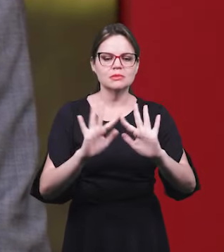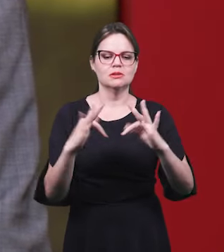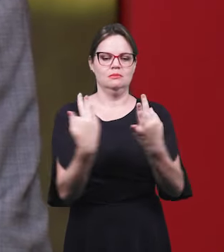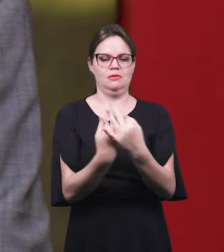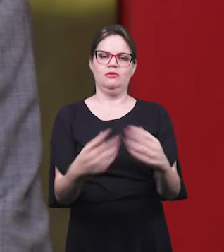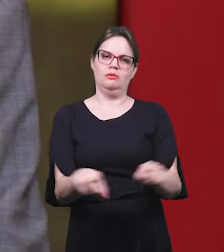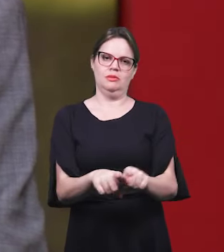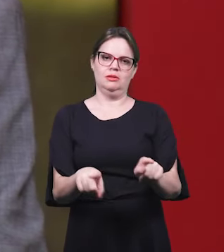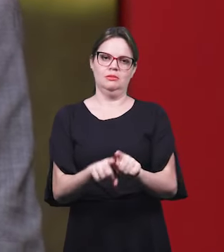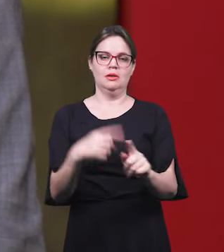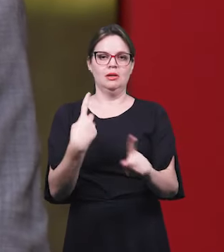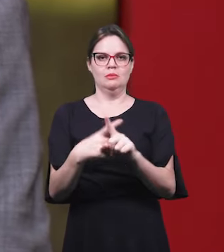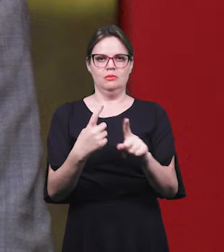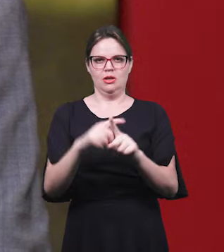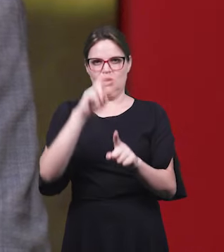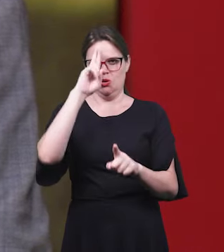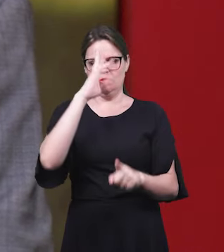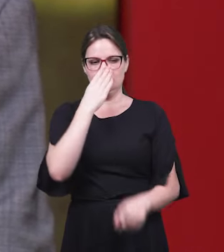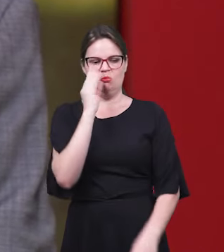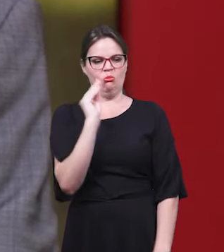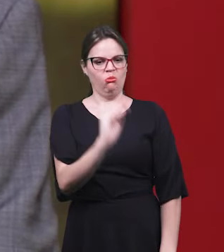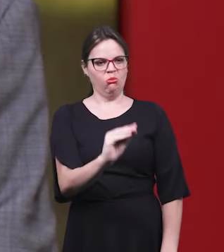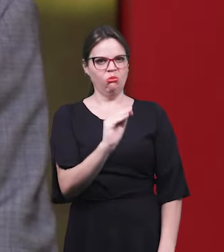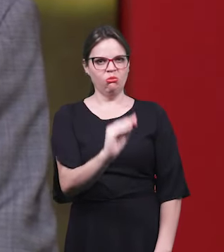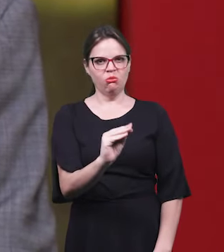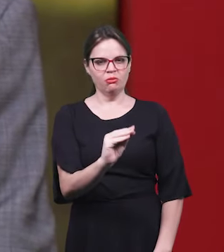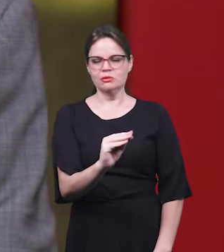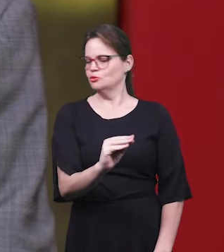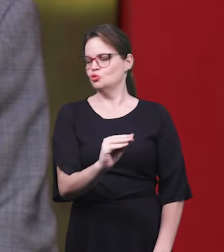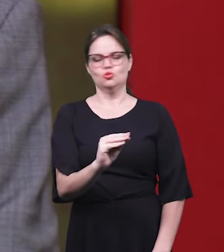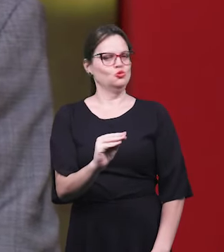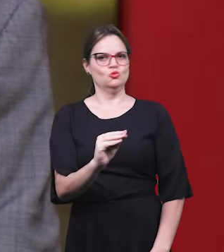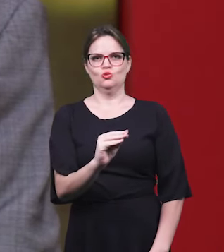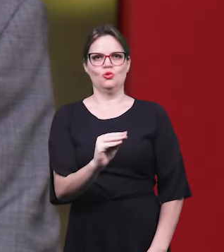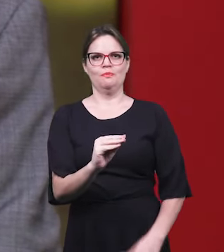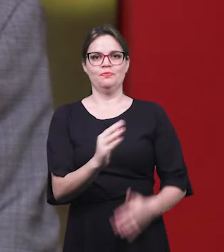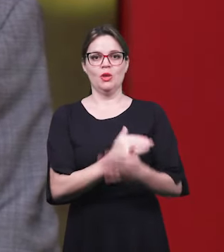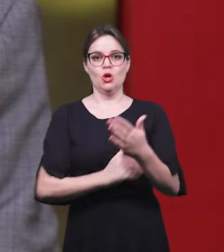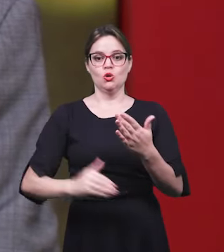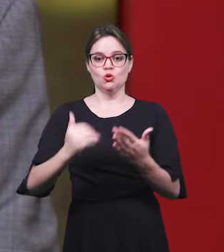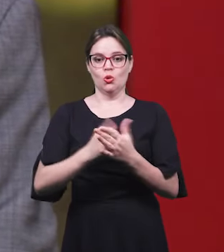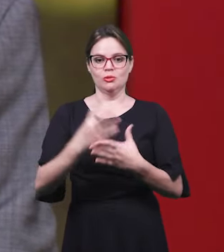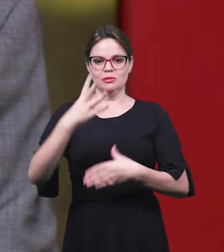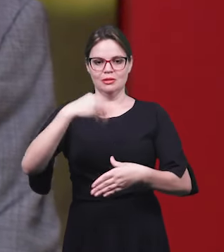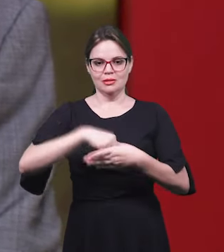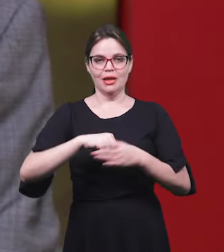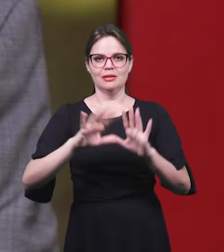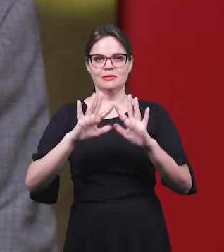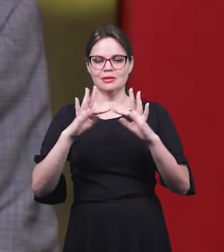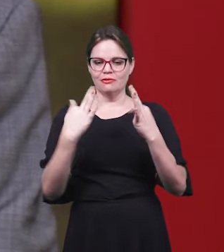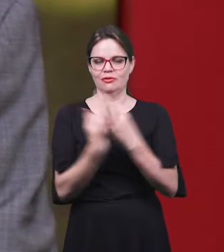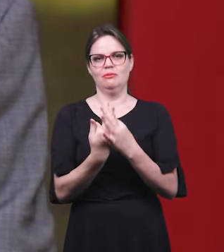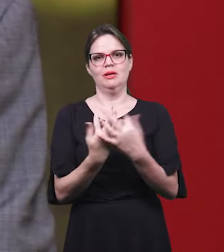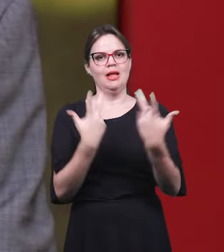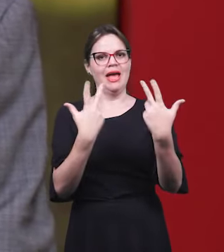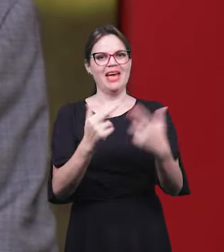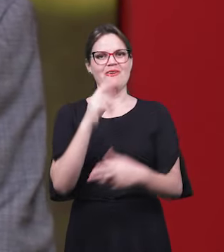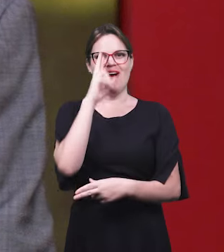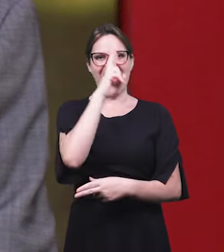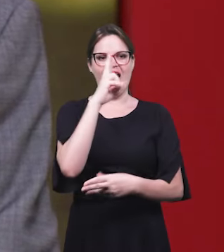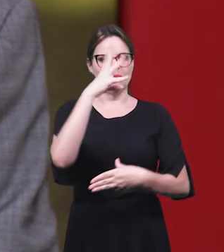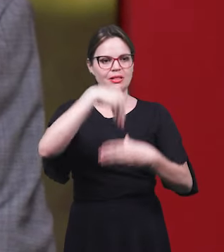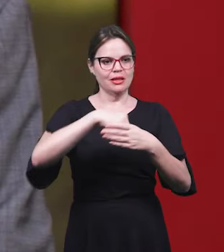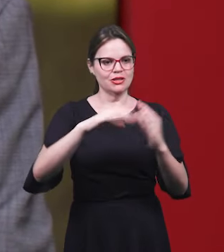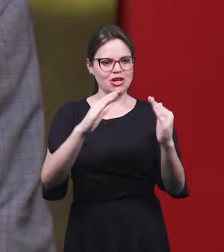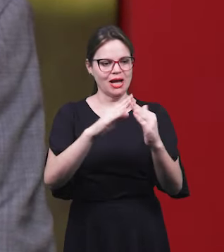desta bênção, porque o Senhor não abre mão de todos que estão debaixo ali do nosso telhado, o telhado de Raabe, todos que estavam debaixo